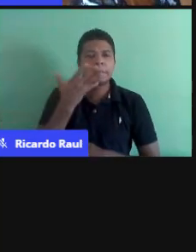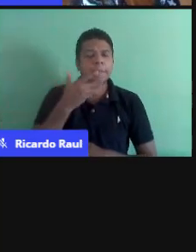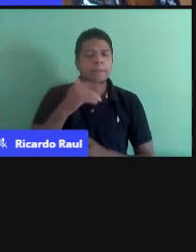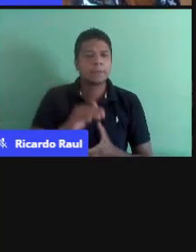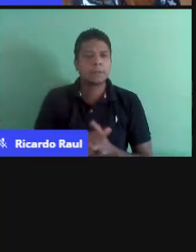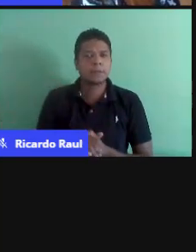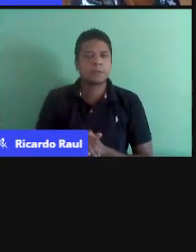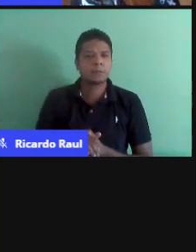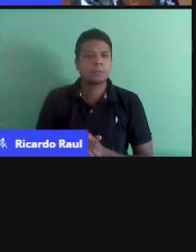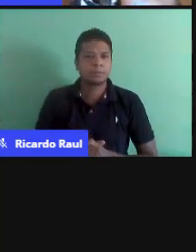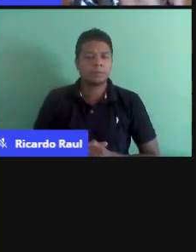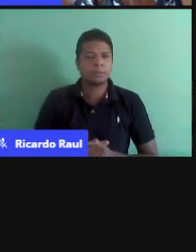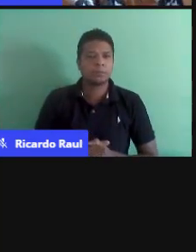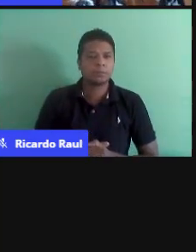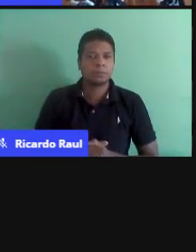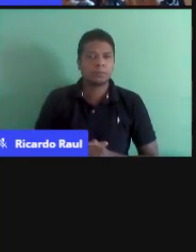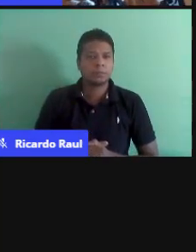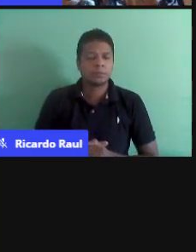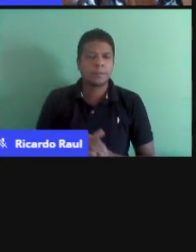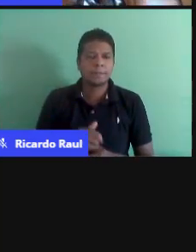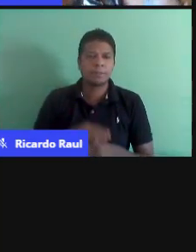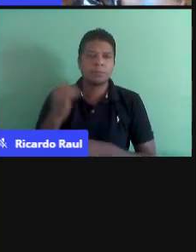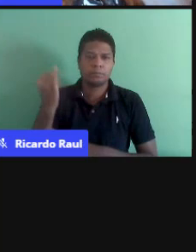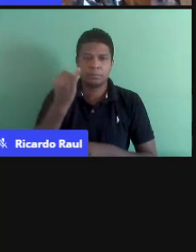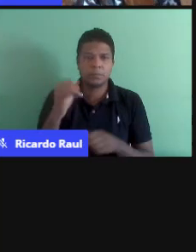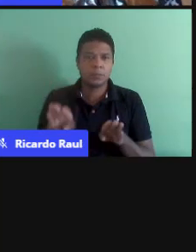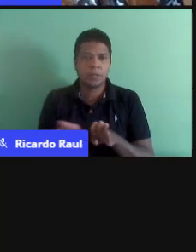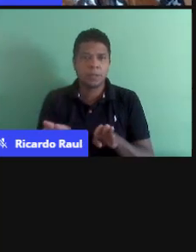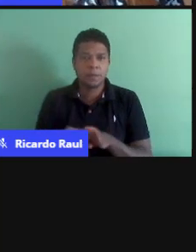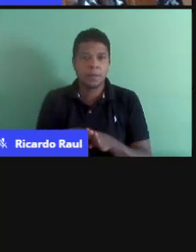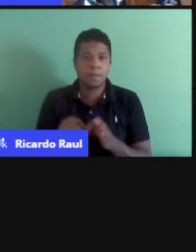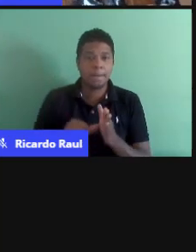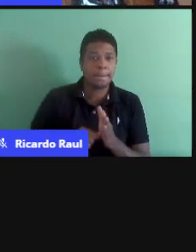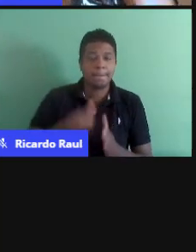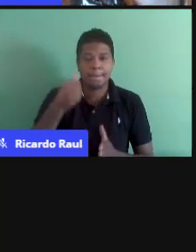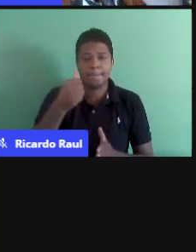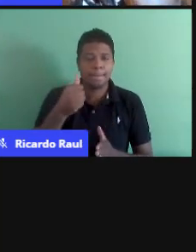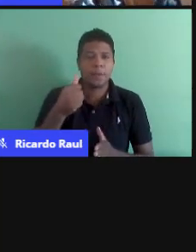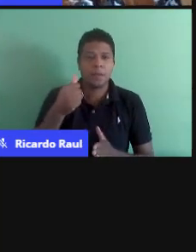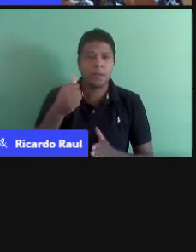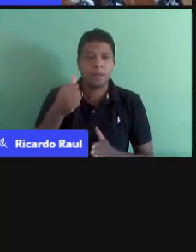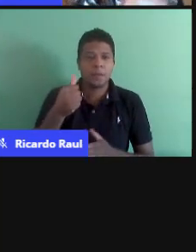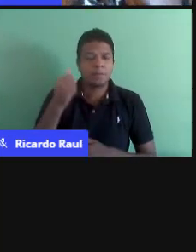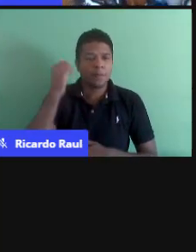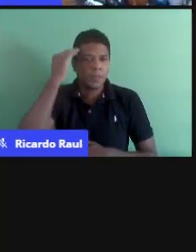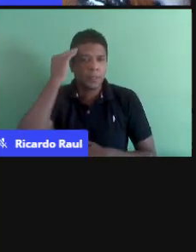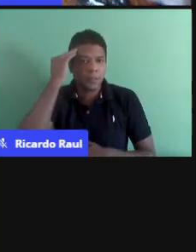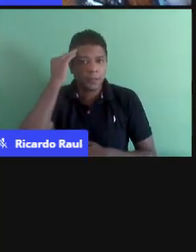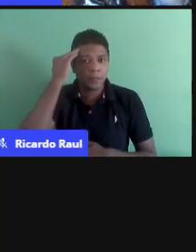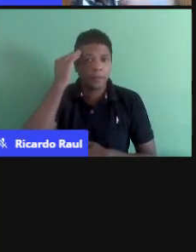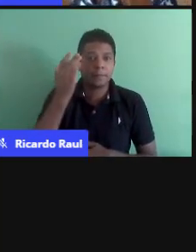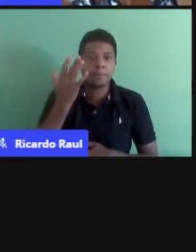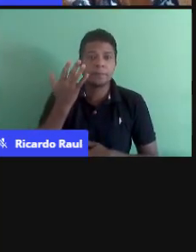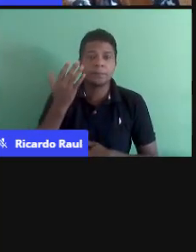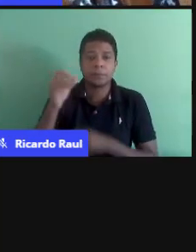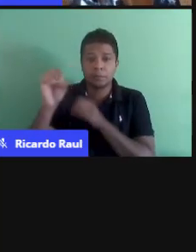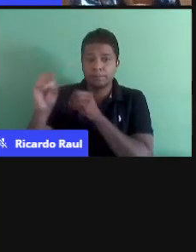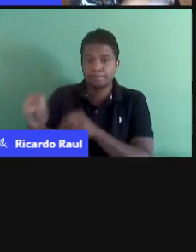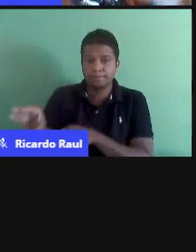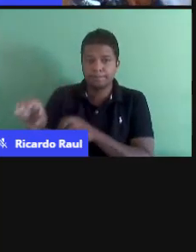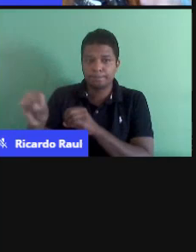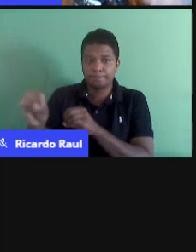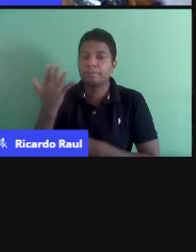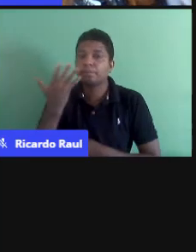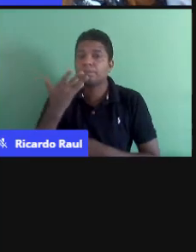né? E muito importante, o primeiro passo diante disso tudo é entender que na educação infantil